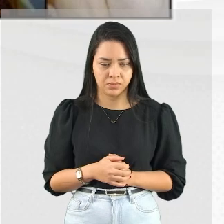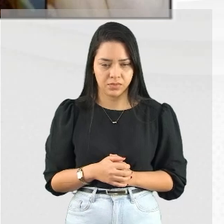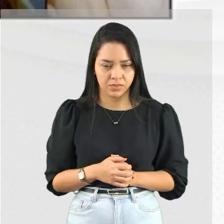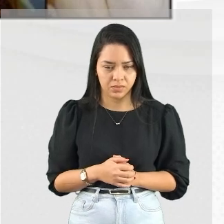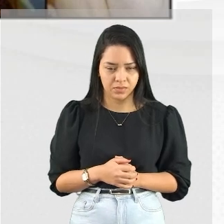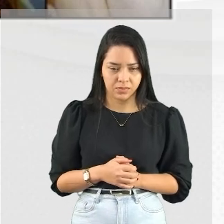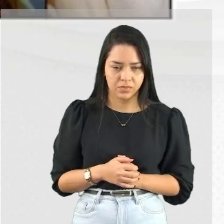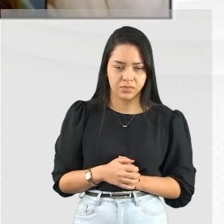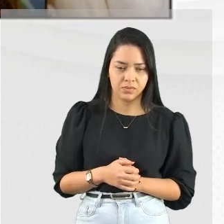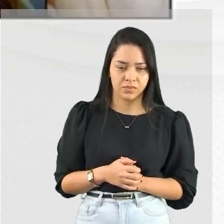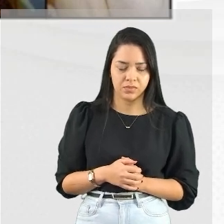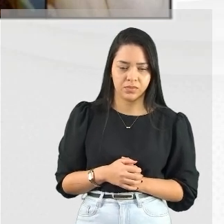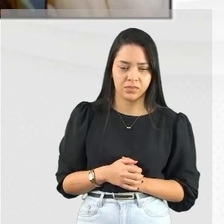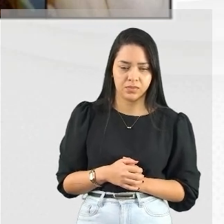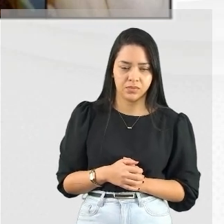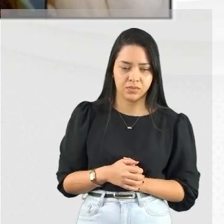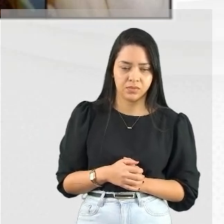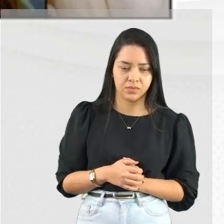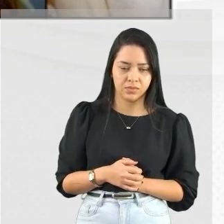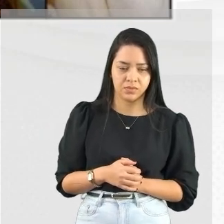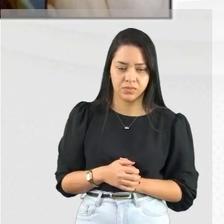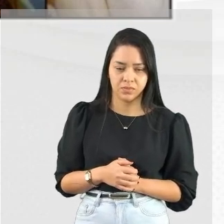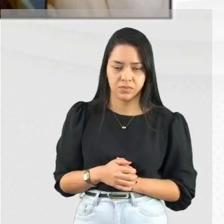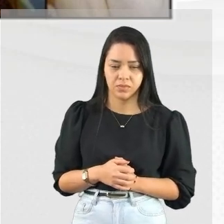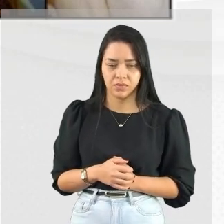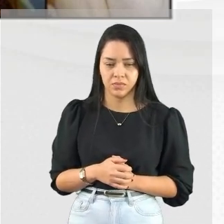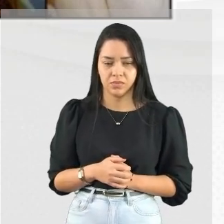Azinho, Bzão, Bzinho.